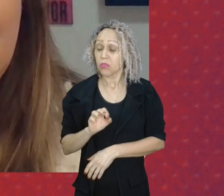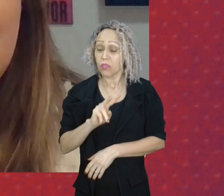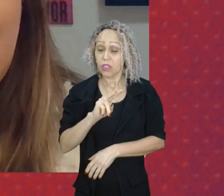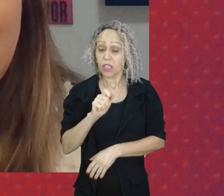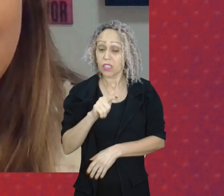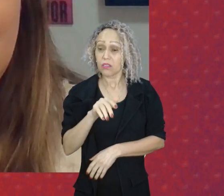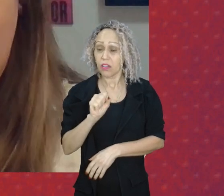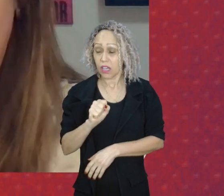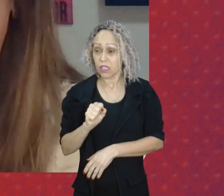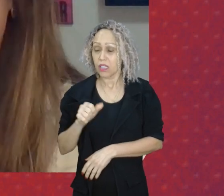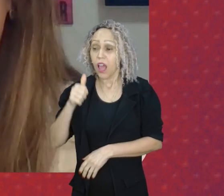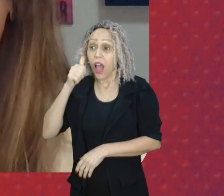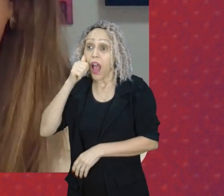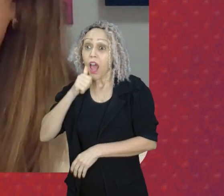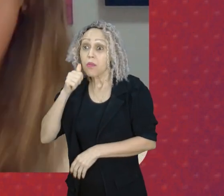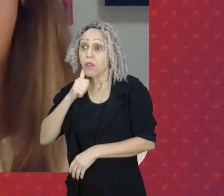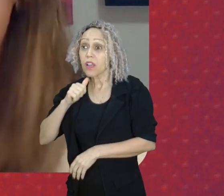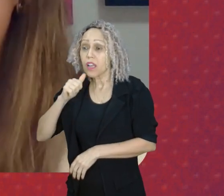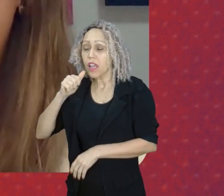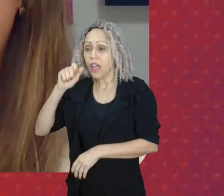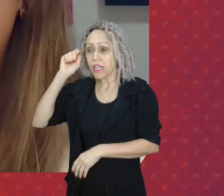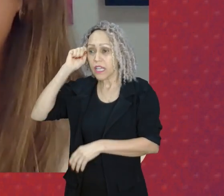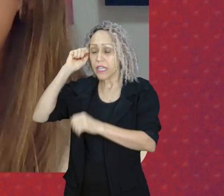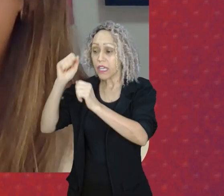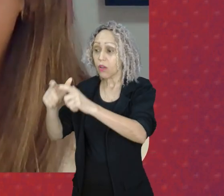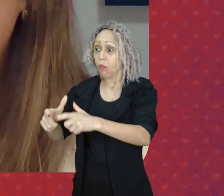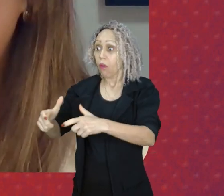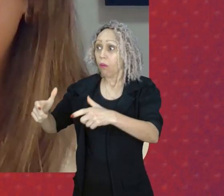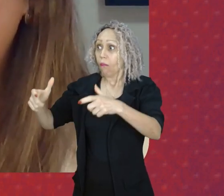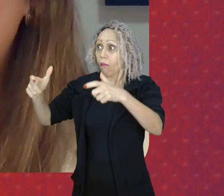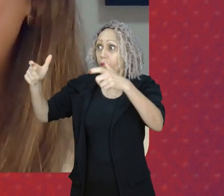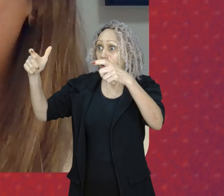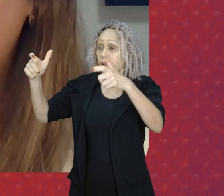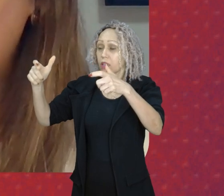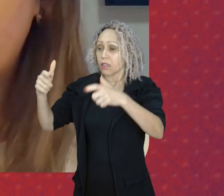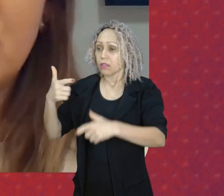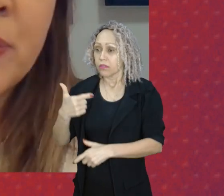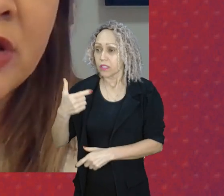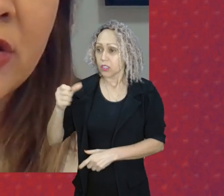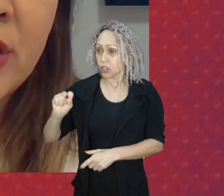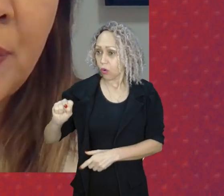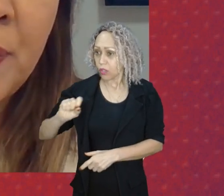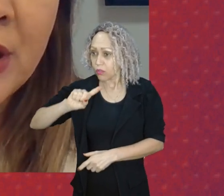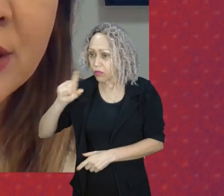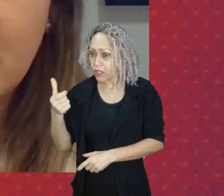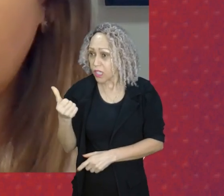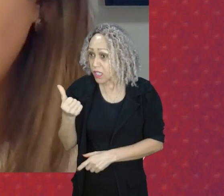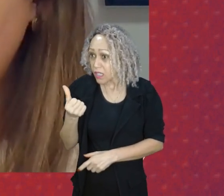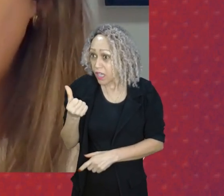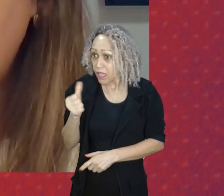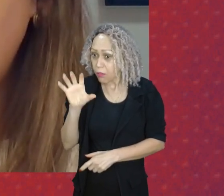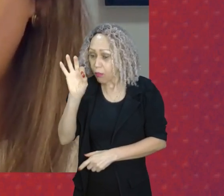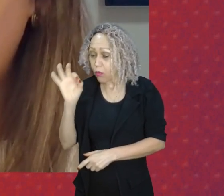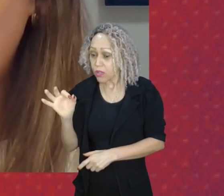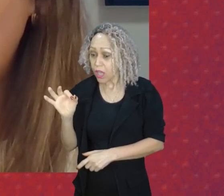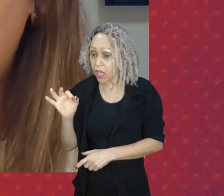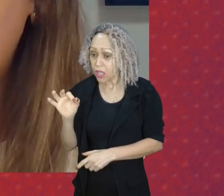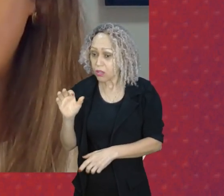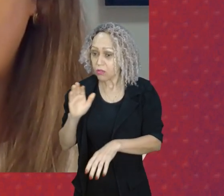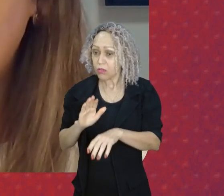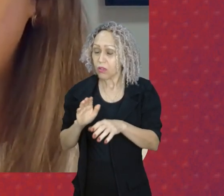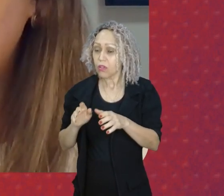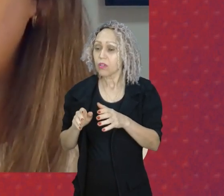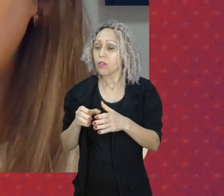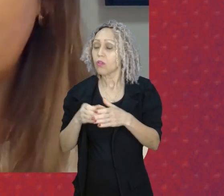com recorte de raça e gênero, aí fica um escândalo. Elas são 28,6% da população e ficarão